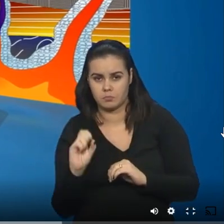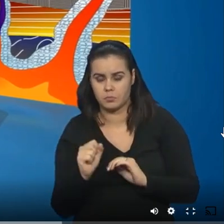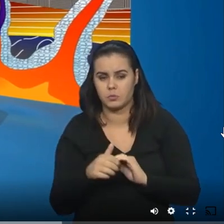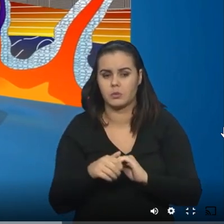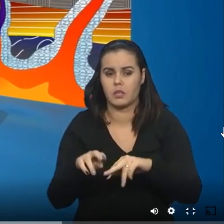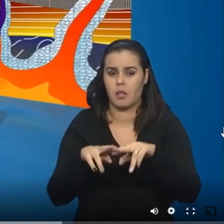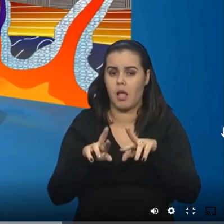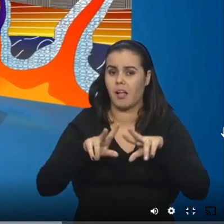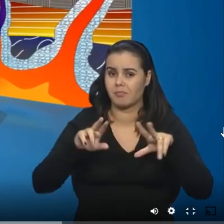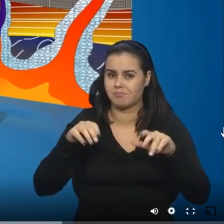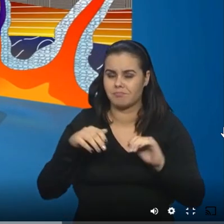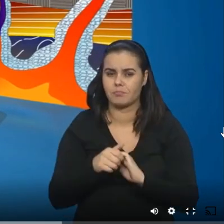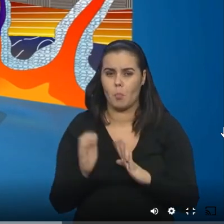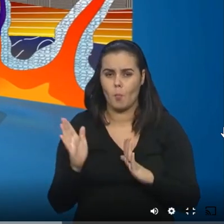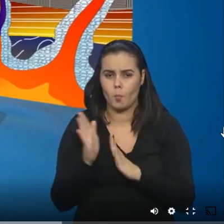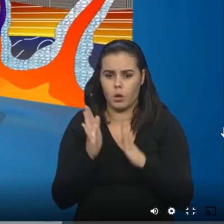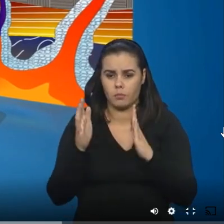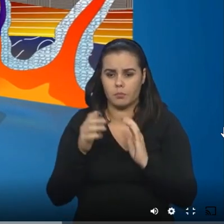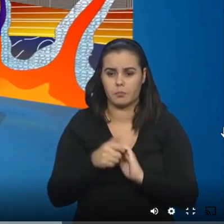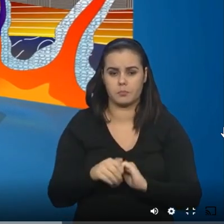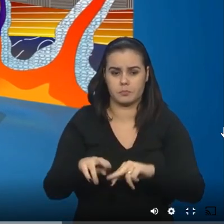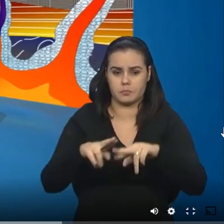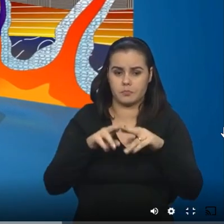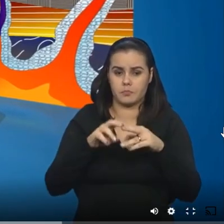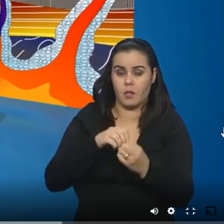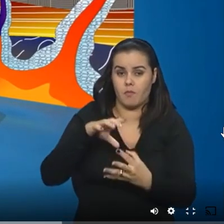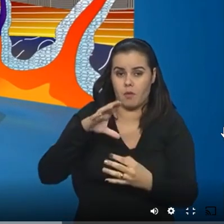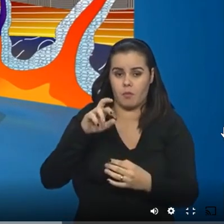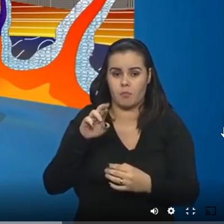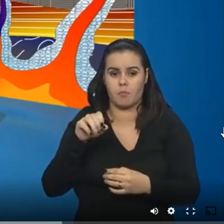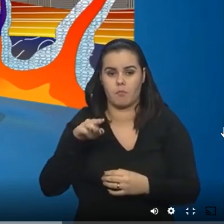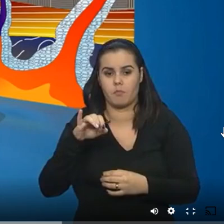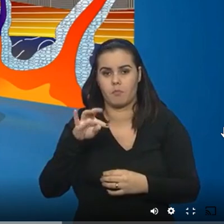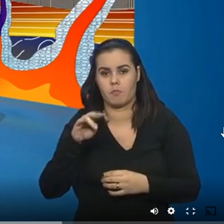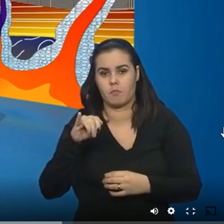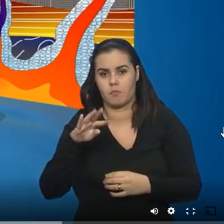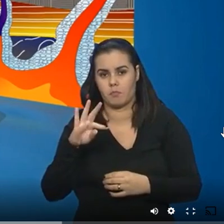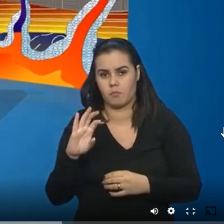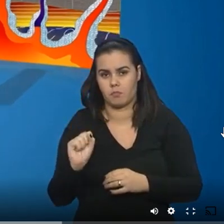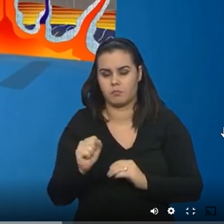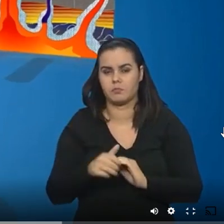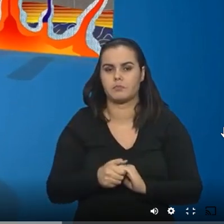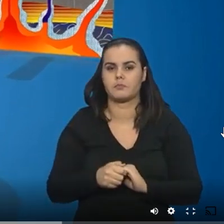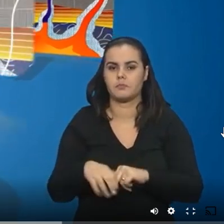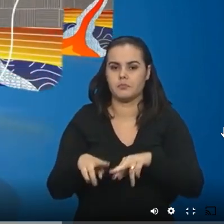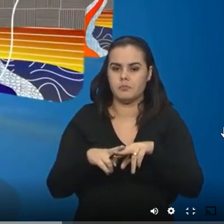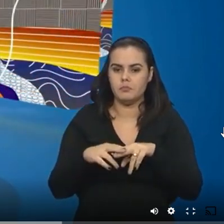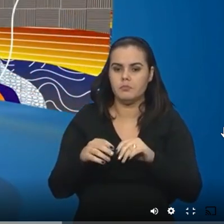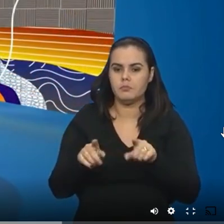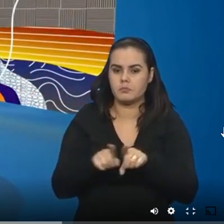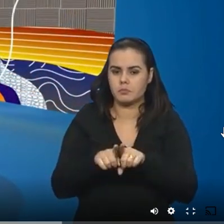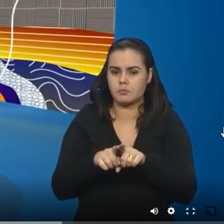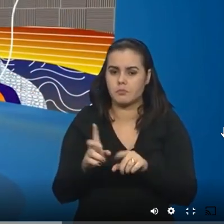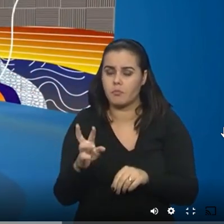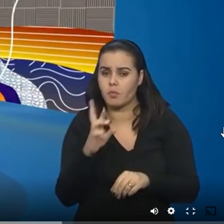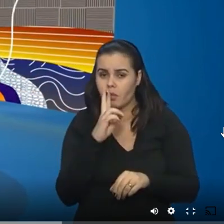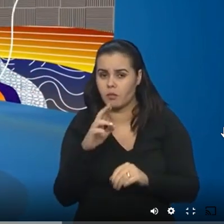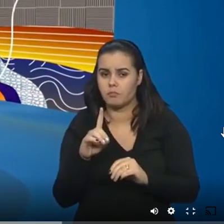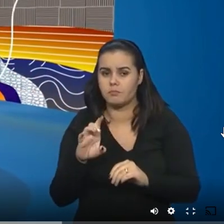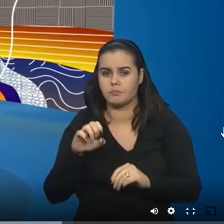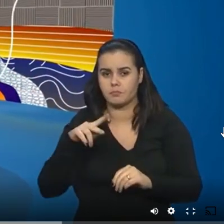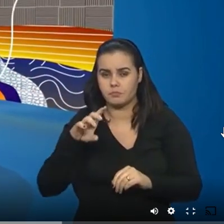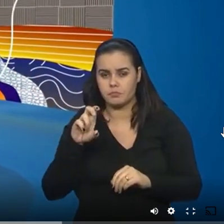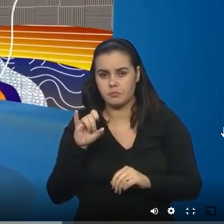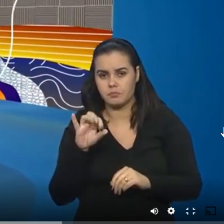de diferenciação magmática, formam depósitos minerais como os cromititos. A geração de depósitos minerais também se